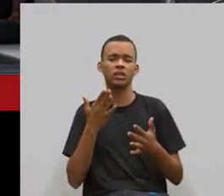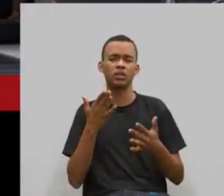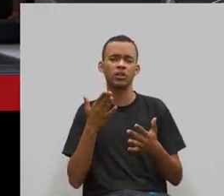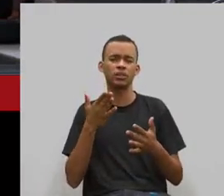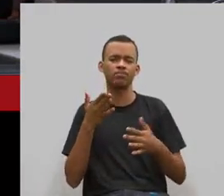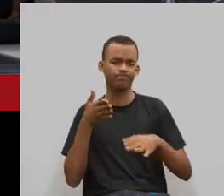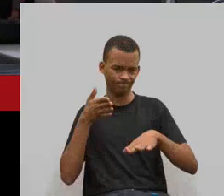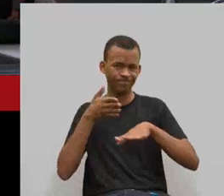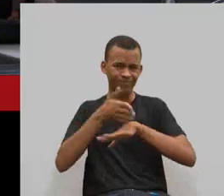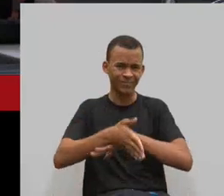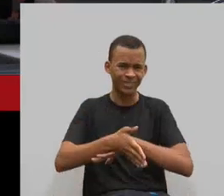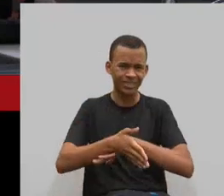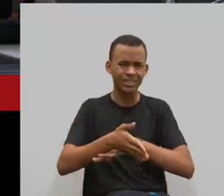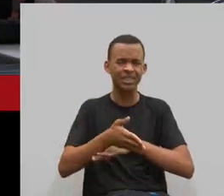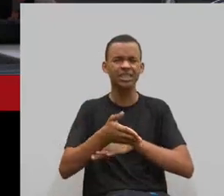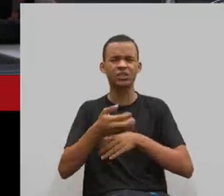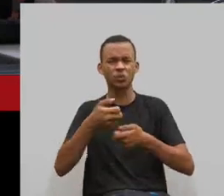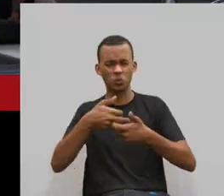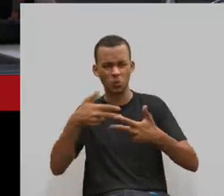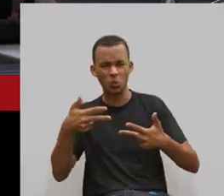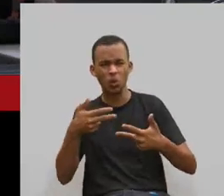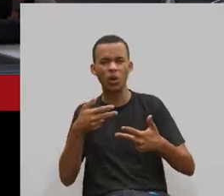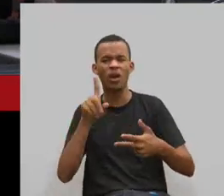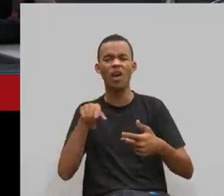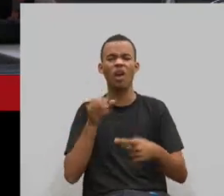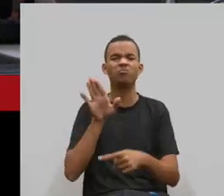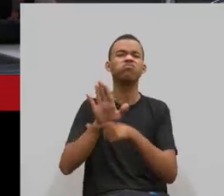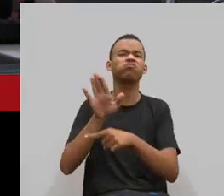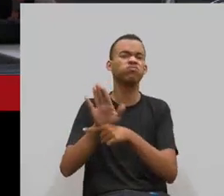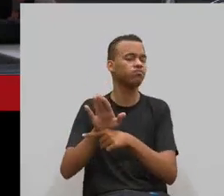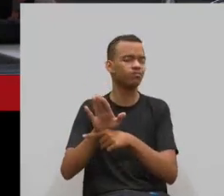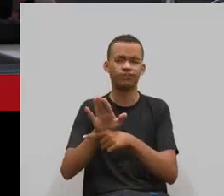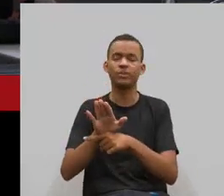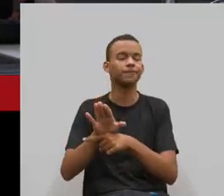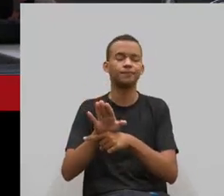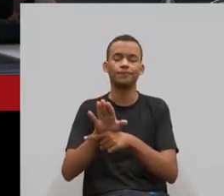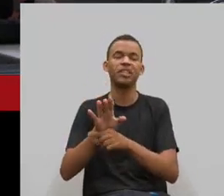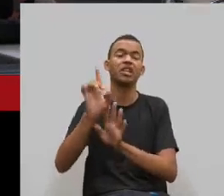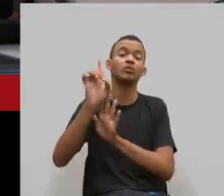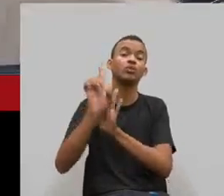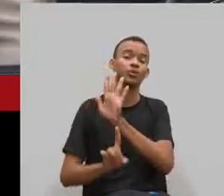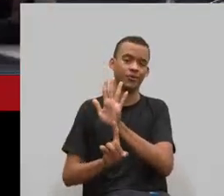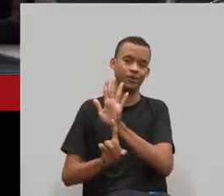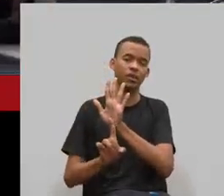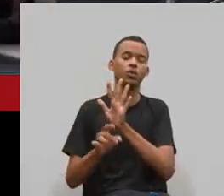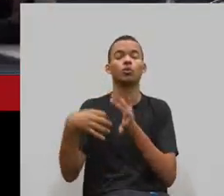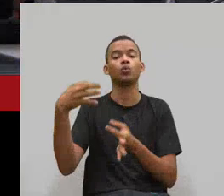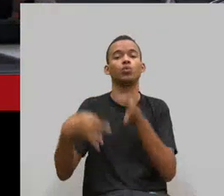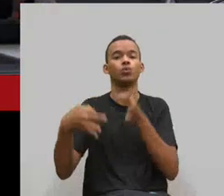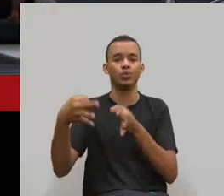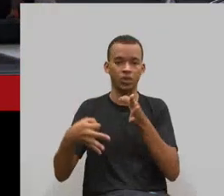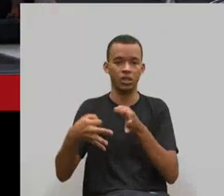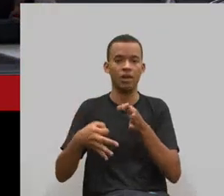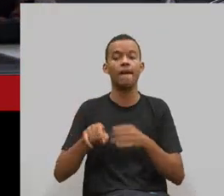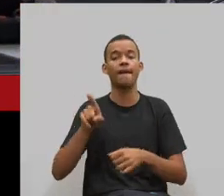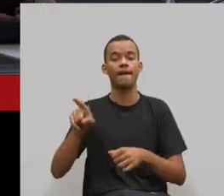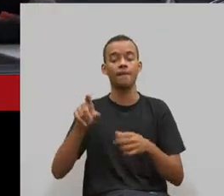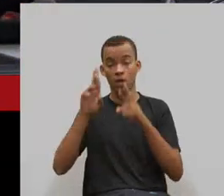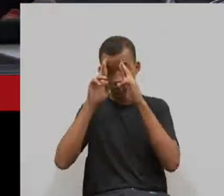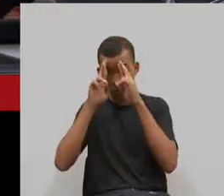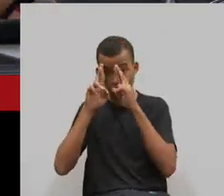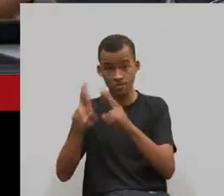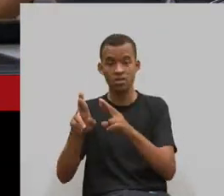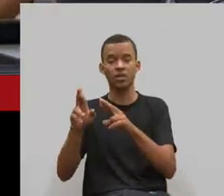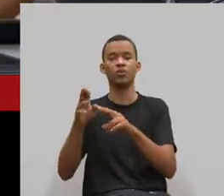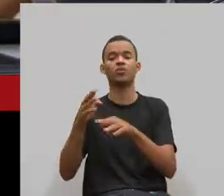um benefício é um direito das pessoas e que é uma questão de Justiça de dignidade e igualdade